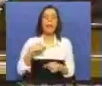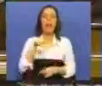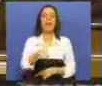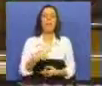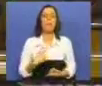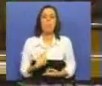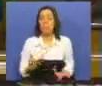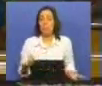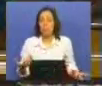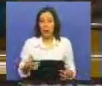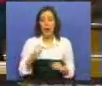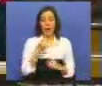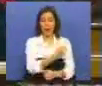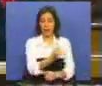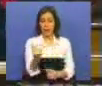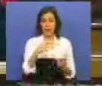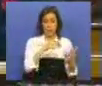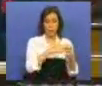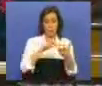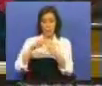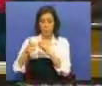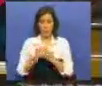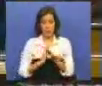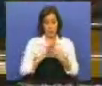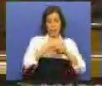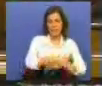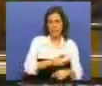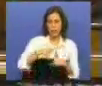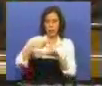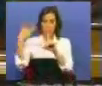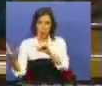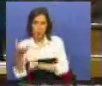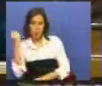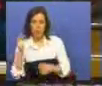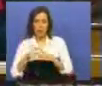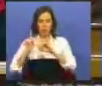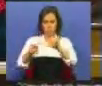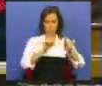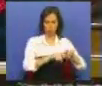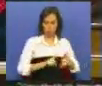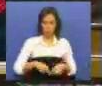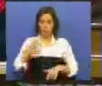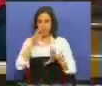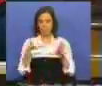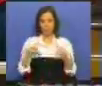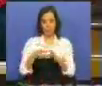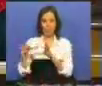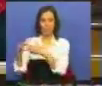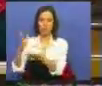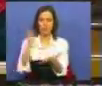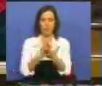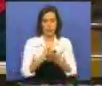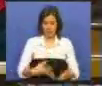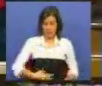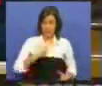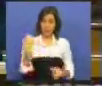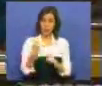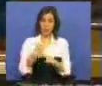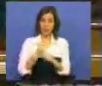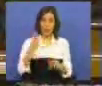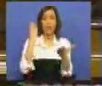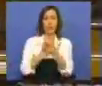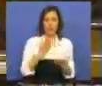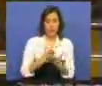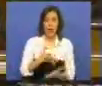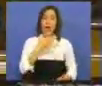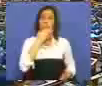estar. A cada um destes problemas, o acesso, o sucesso, a diversidade dos públicos escolares e o sentido do trabalho escolar,